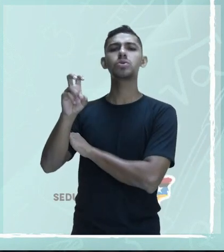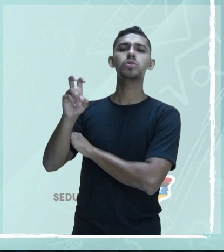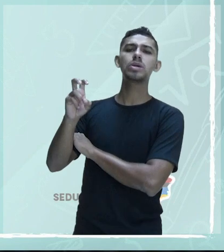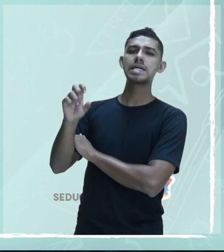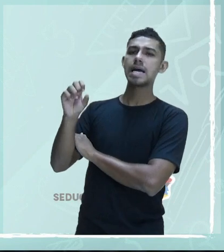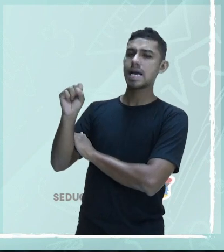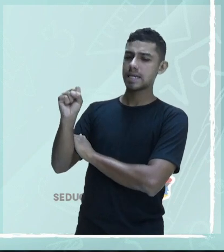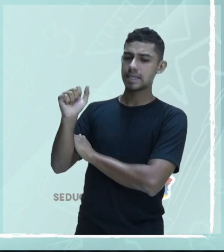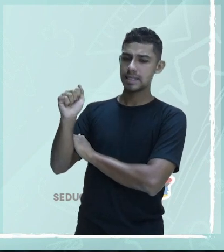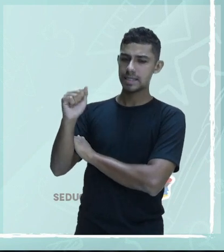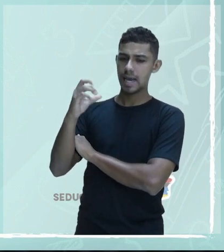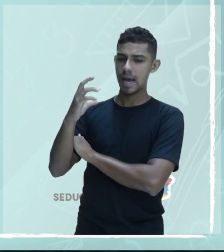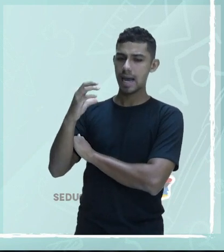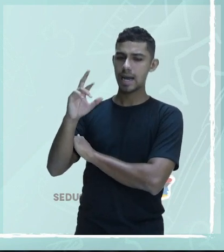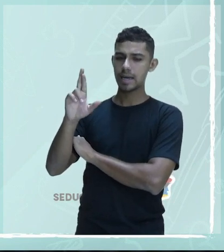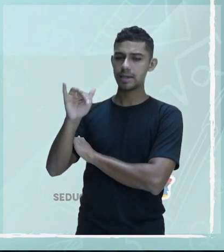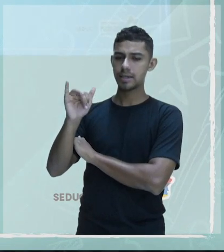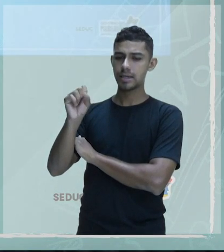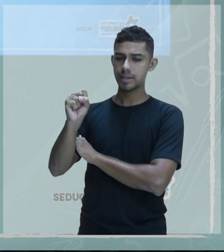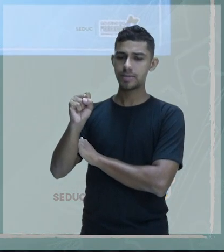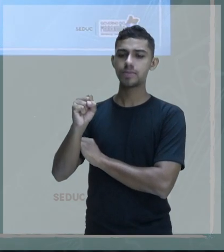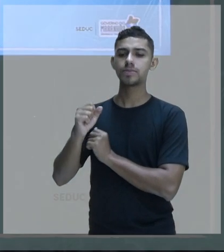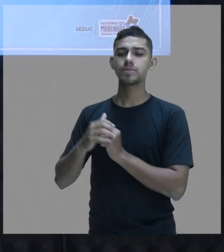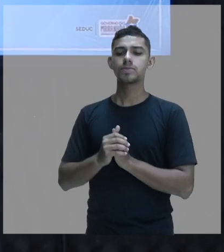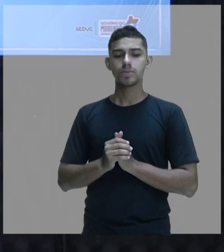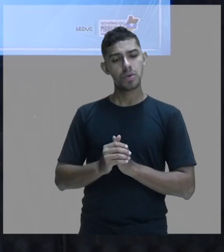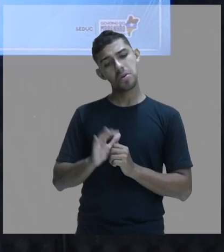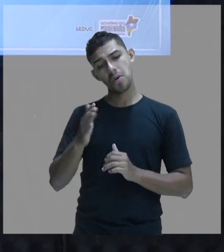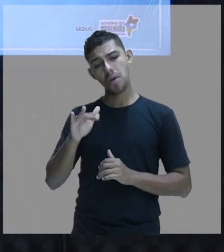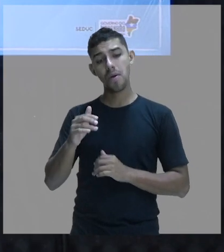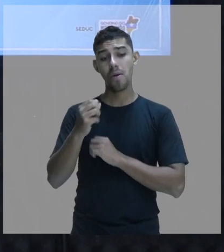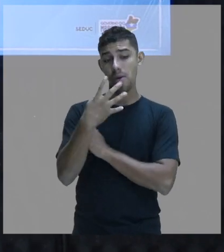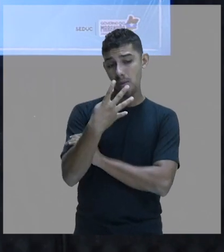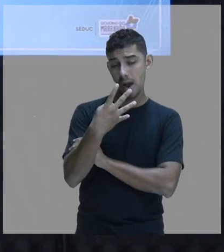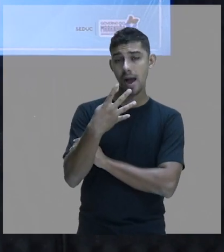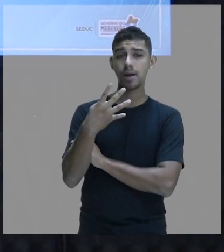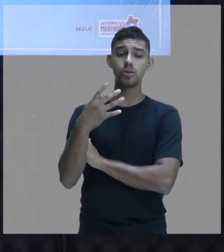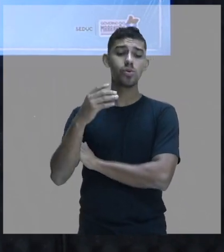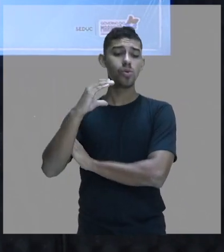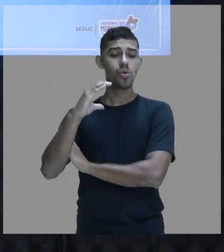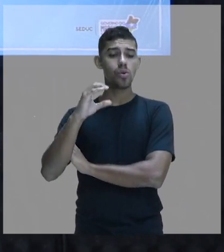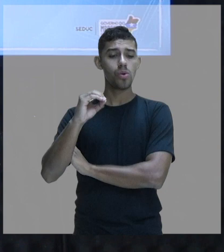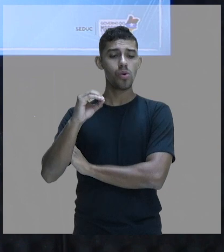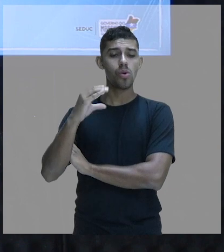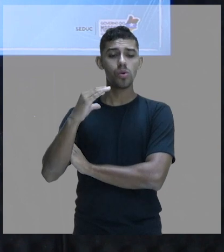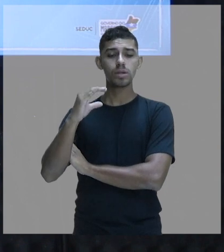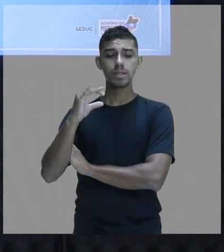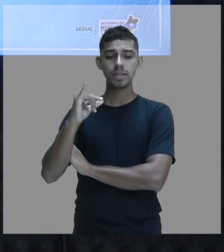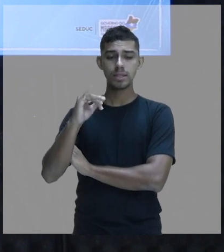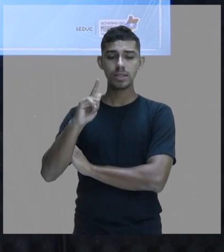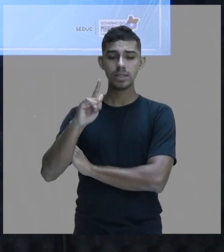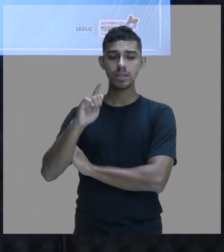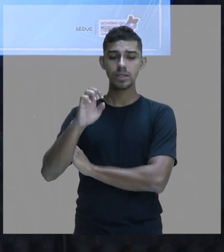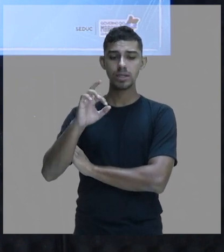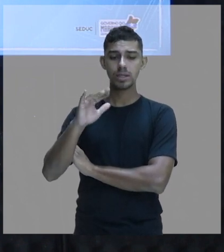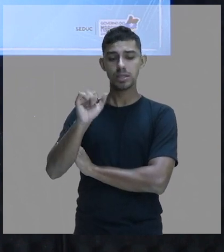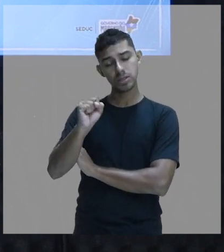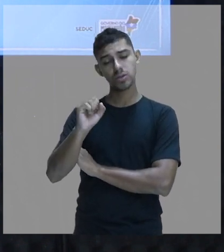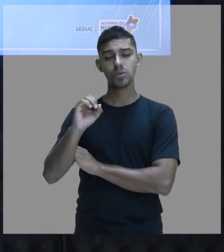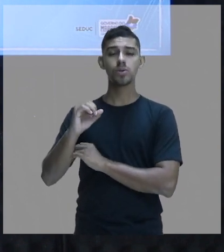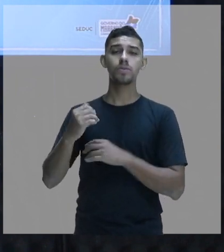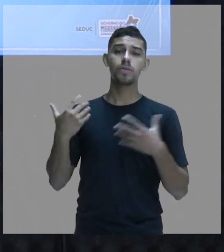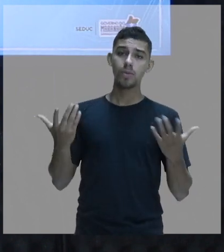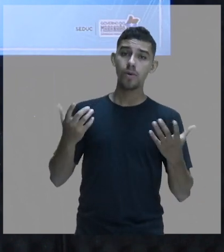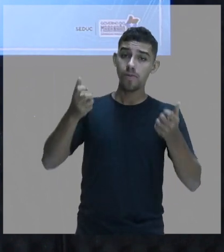sacrais, ou sacro, e alguns outros falam 4 coxígeas ou cox. Eu vou explicar isso aqui para